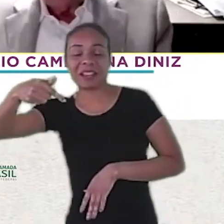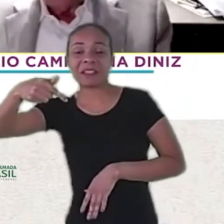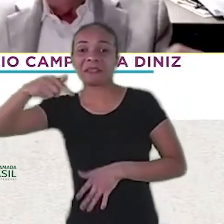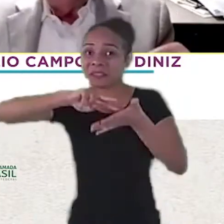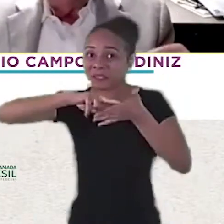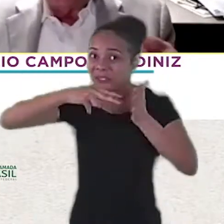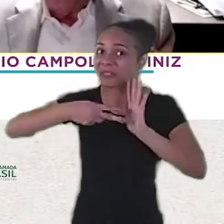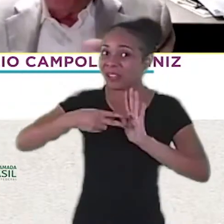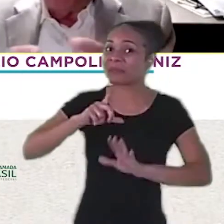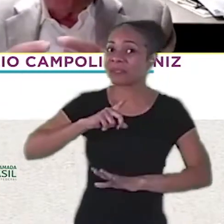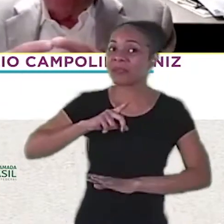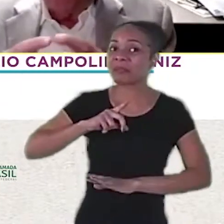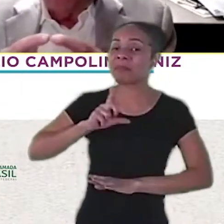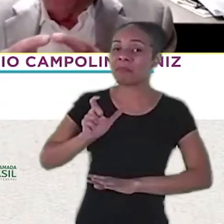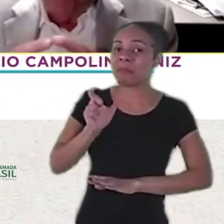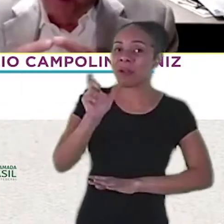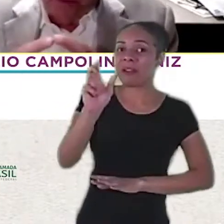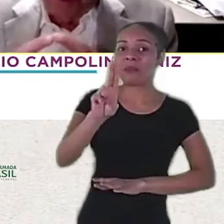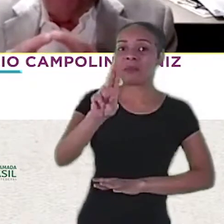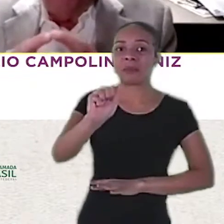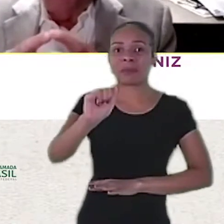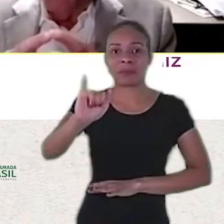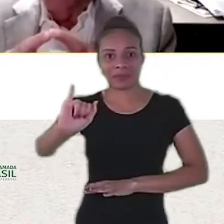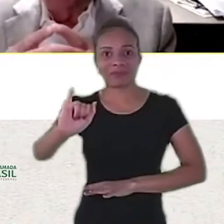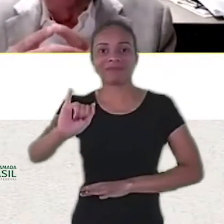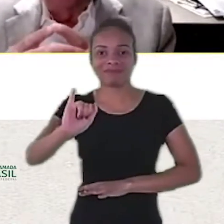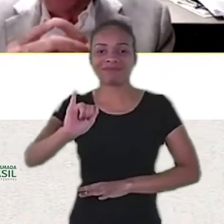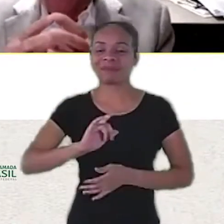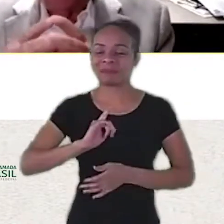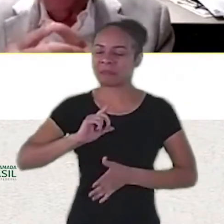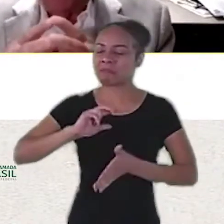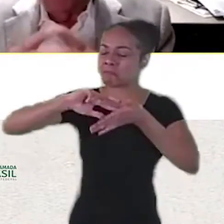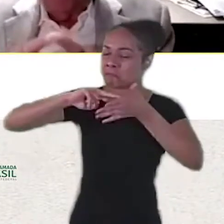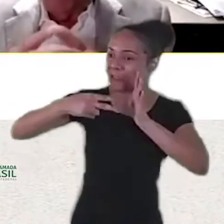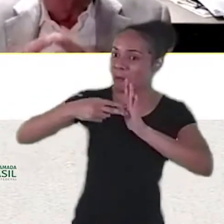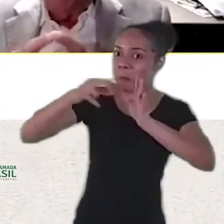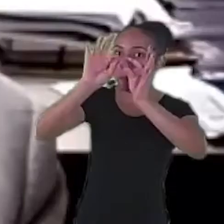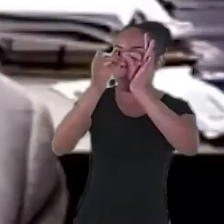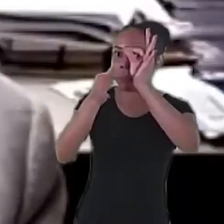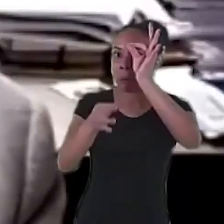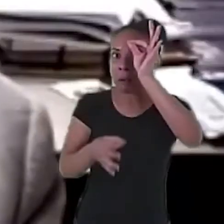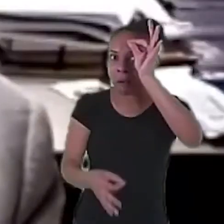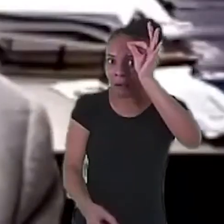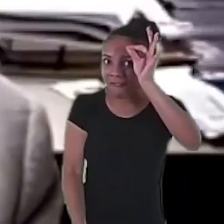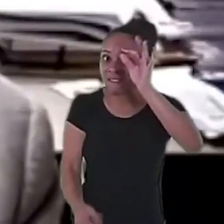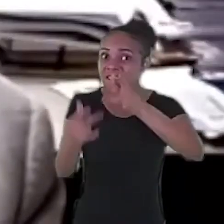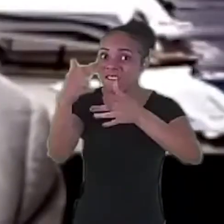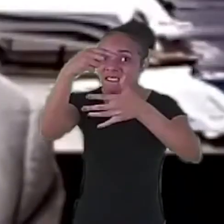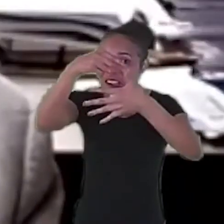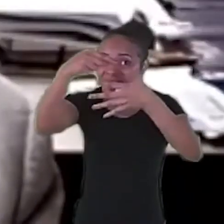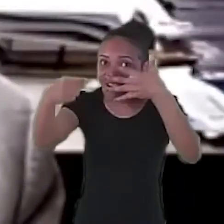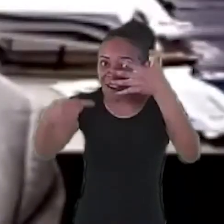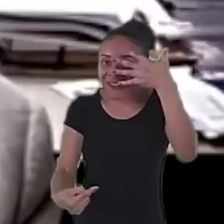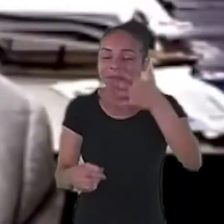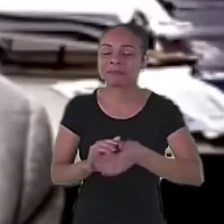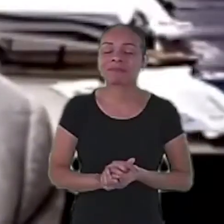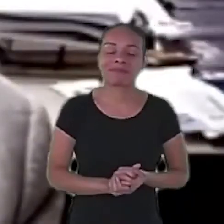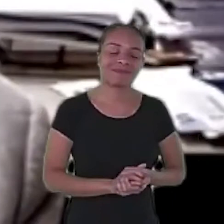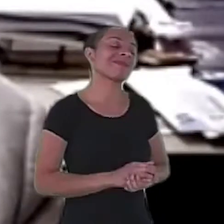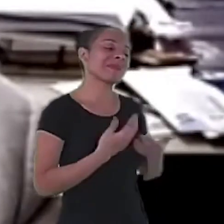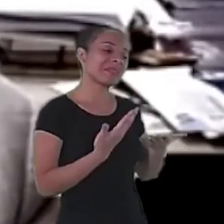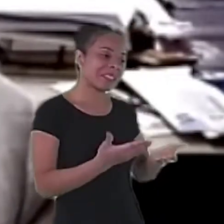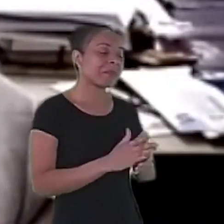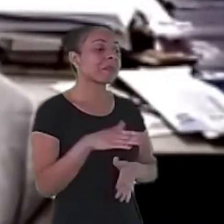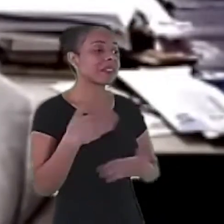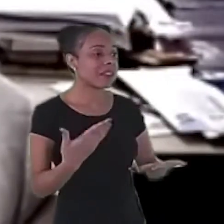Então, é uma língua de compreensão muito difícil. Então, esse livro do Michael Pillsbury ele diz que os Estados Unidos foram enganados